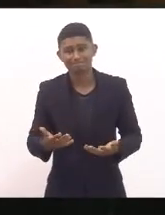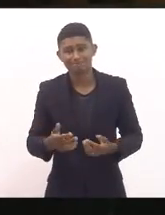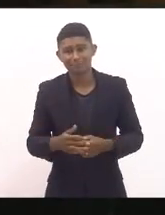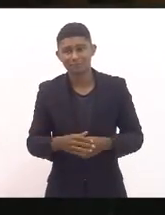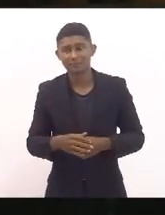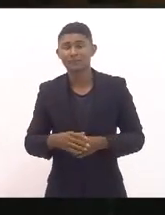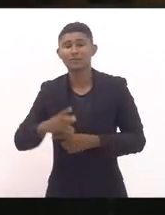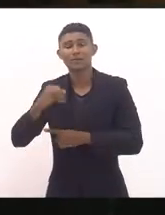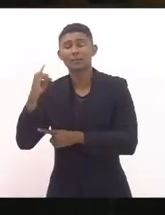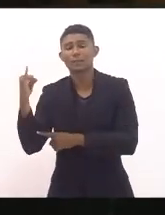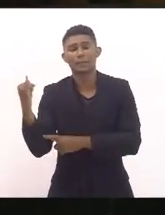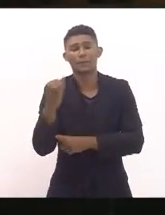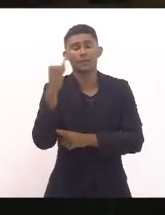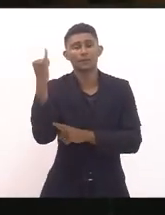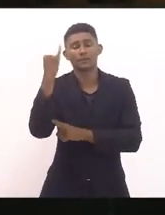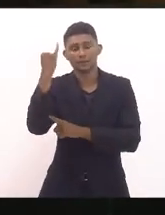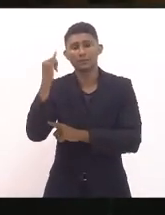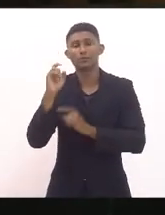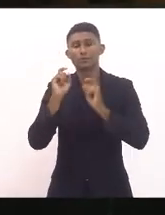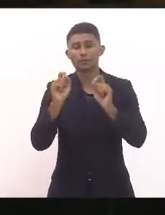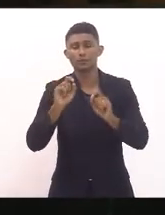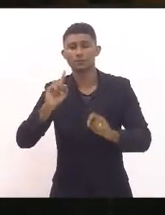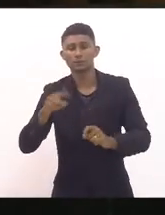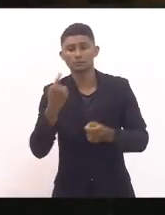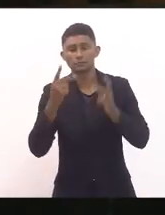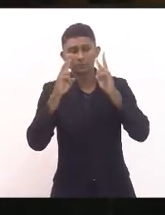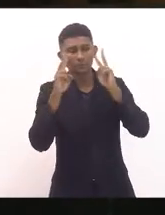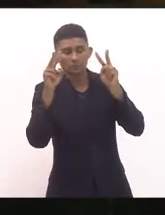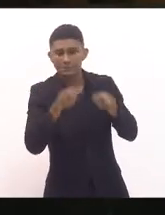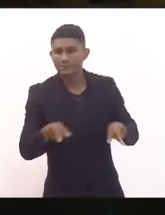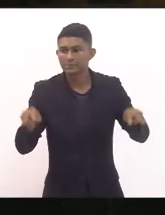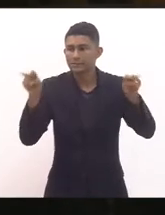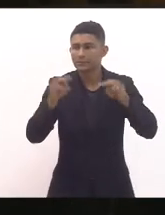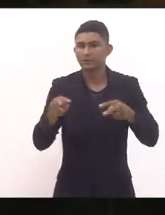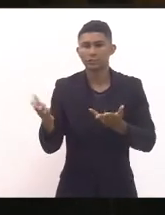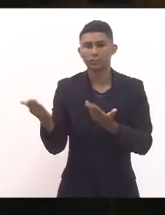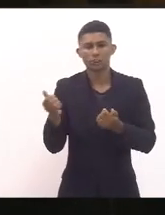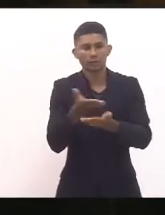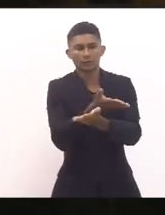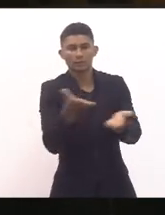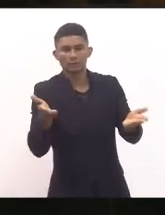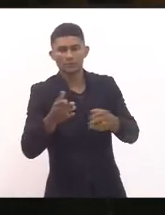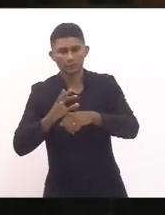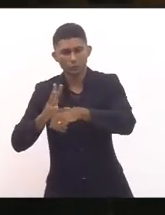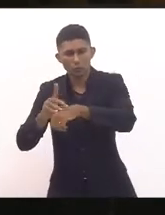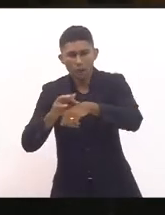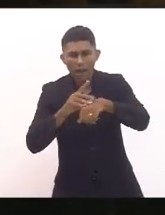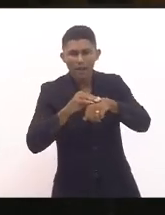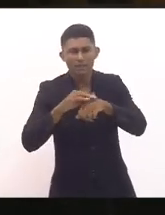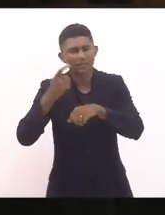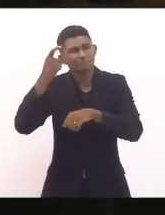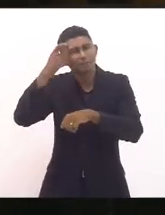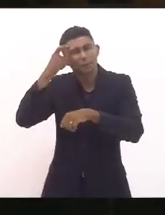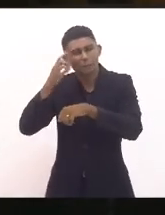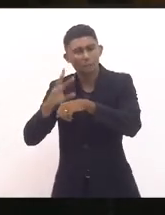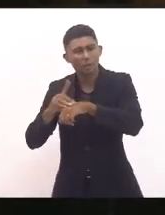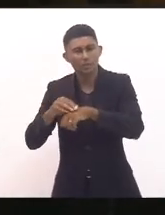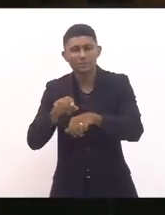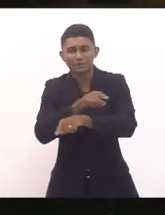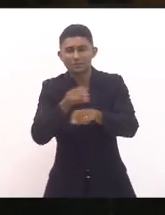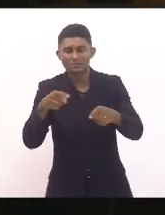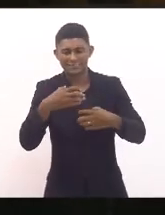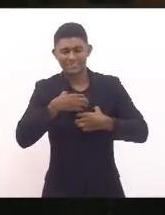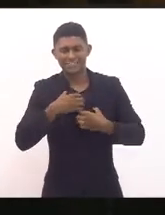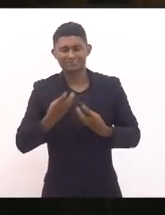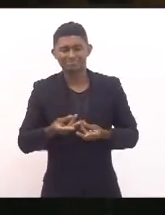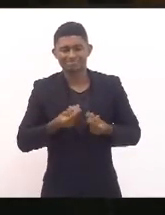é importante a gente olhar para essa juventude que está adoecida mentalmente, que está fragilizada